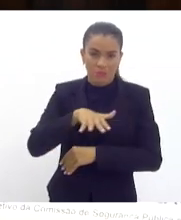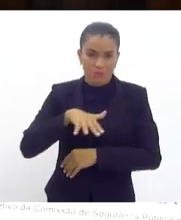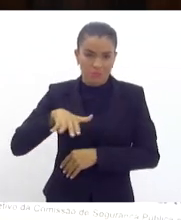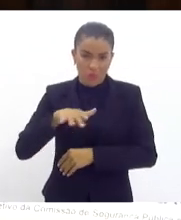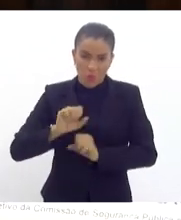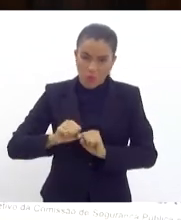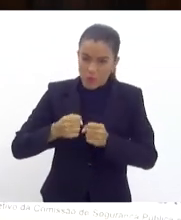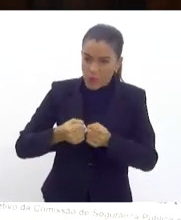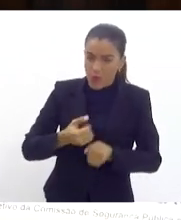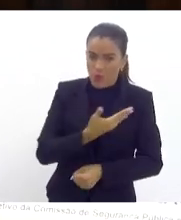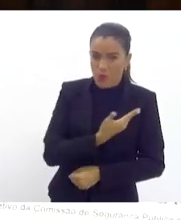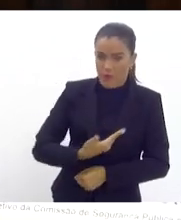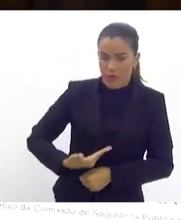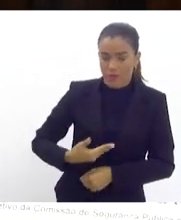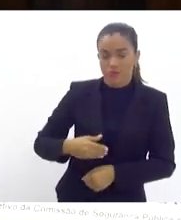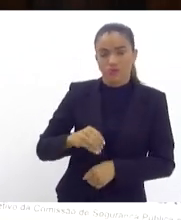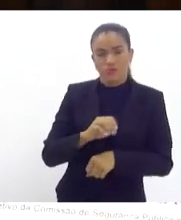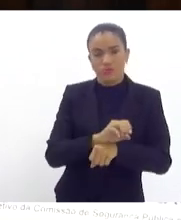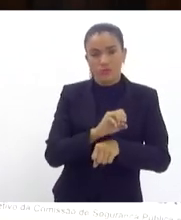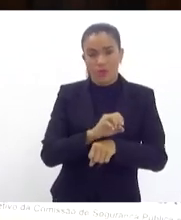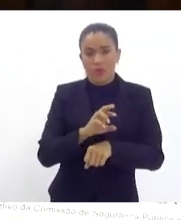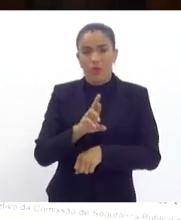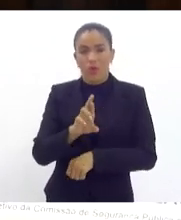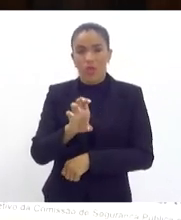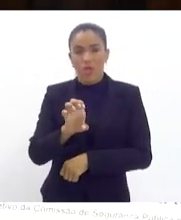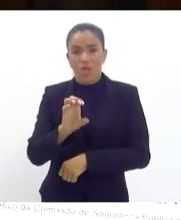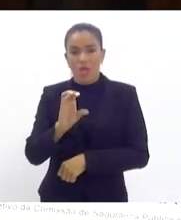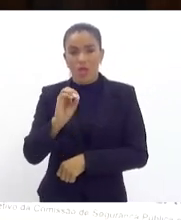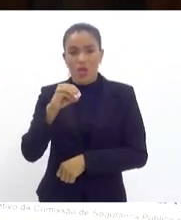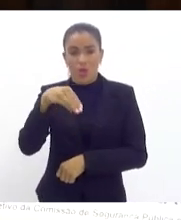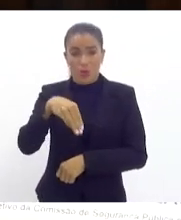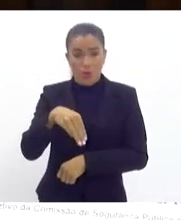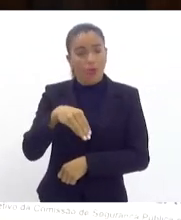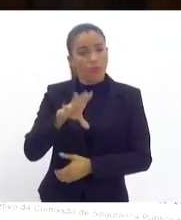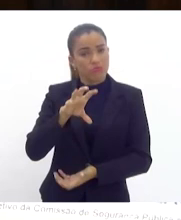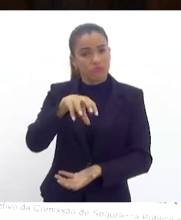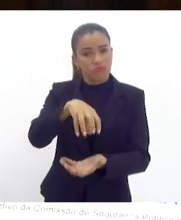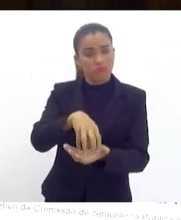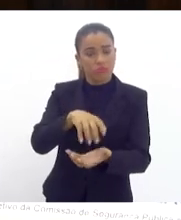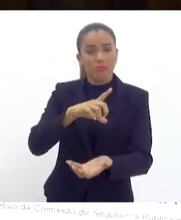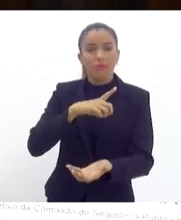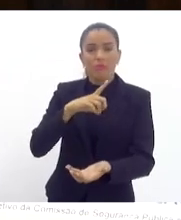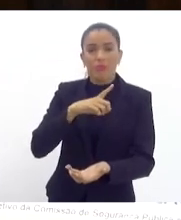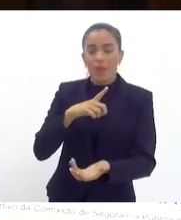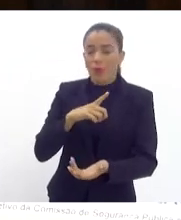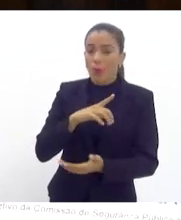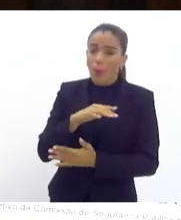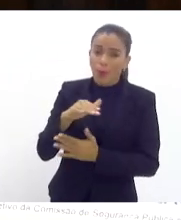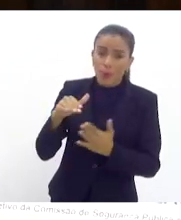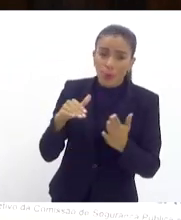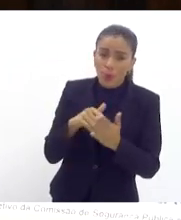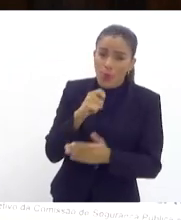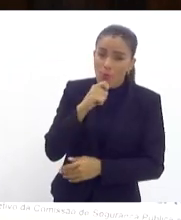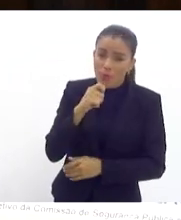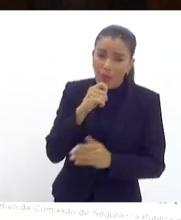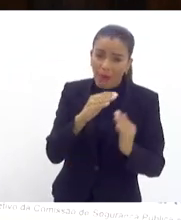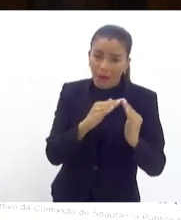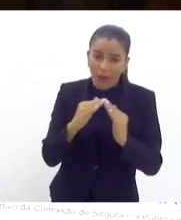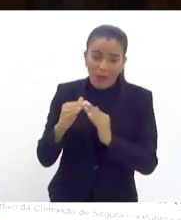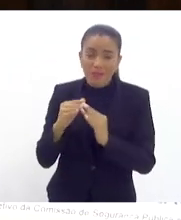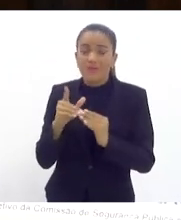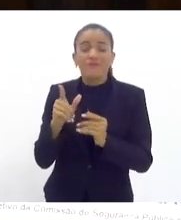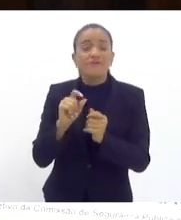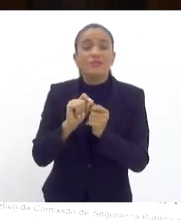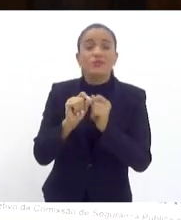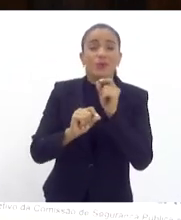o governo do estado era um desejo do reconto ter uma unidade própria Recon hoje ainda vive como tudo que não tem casa vai para